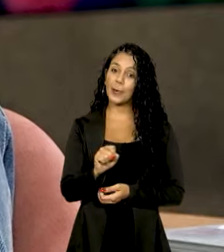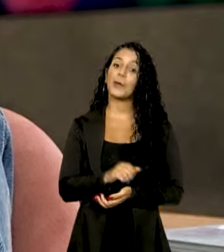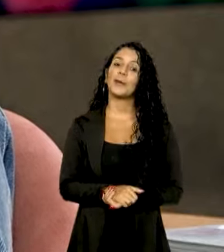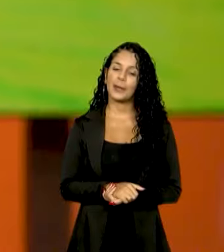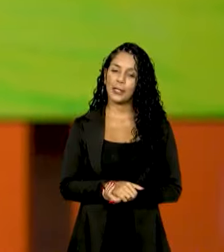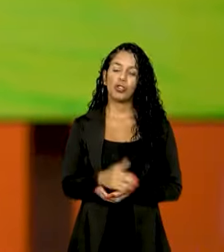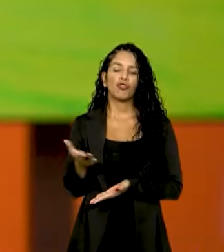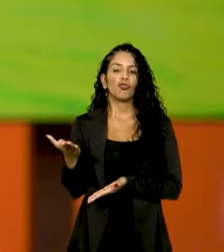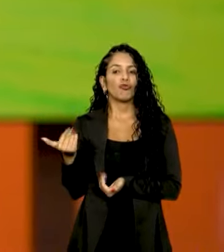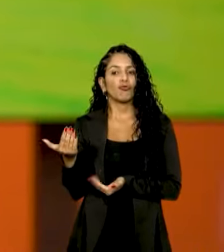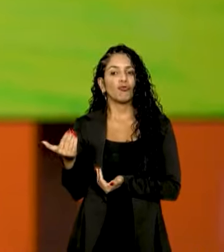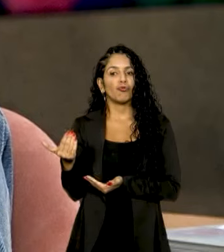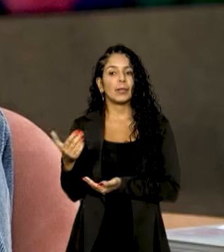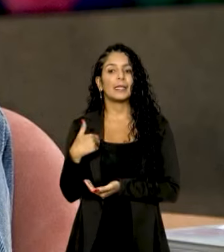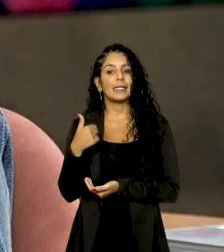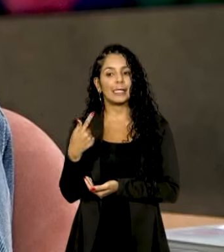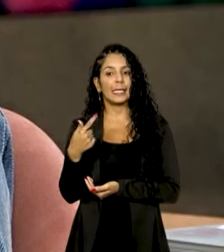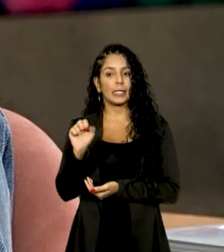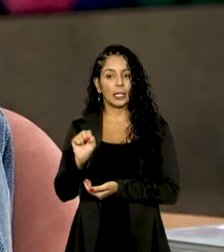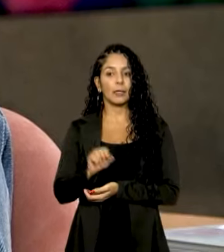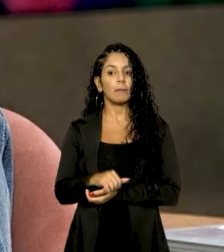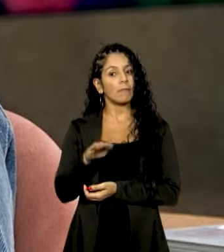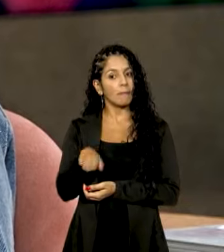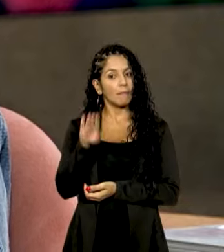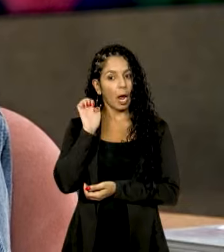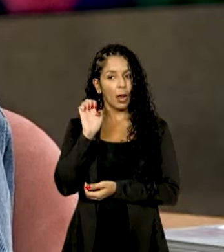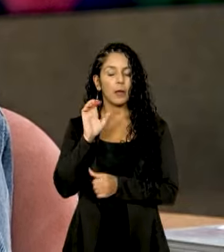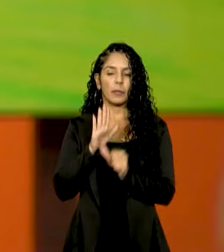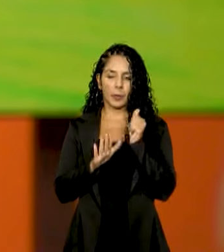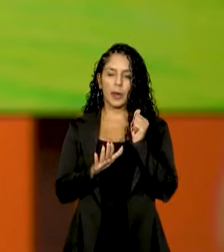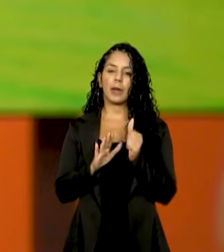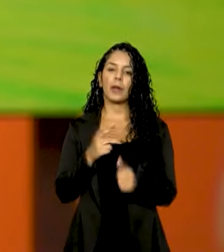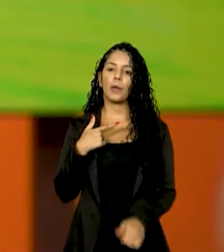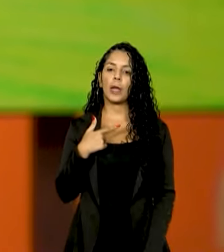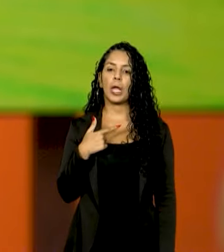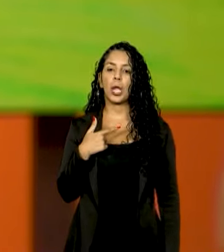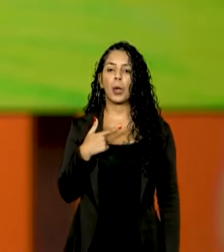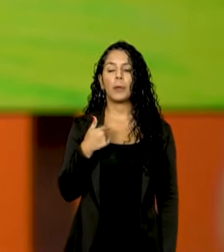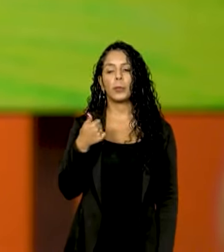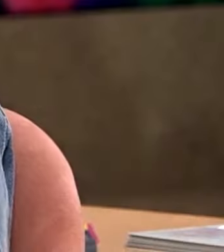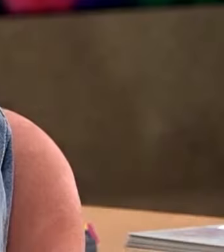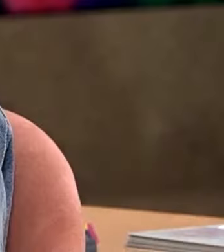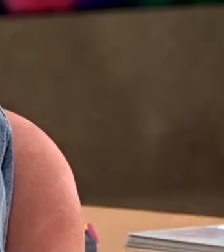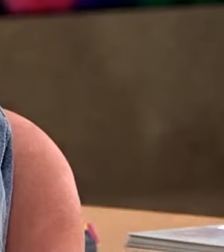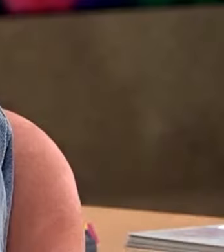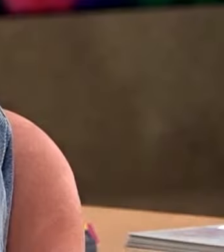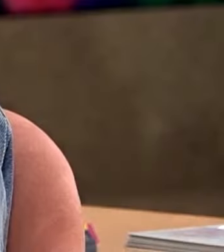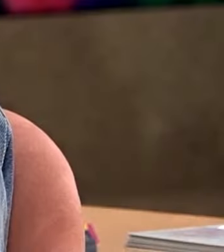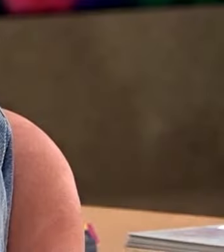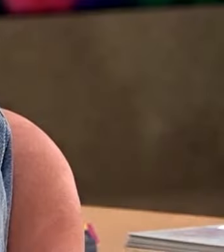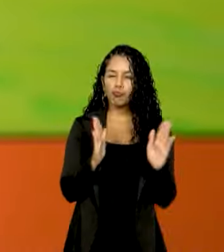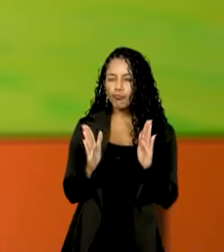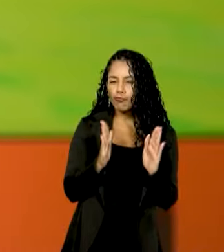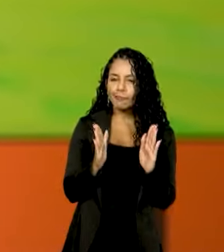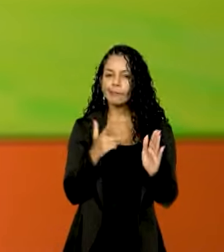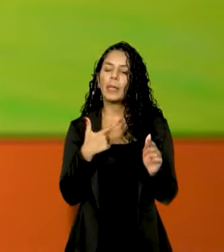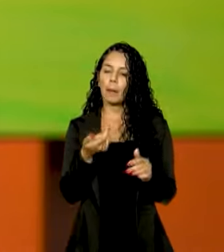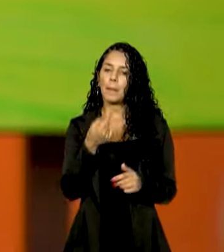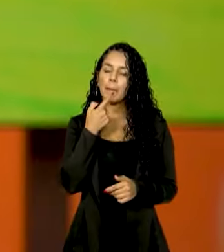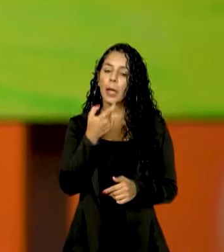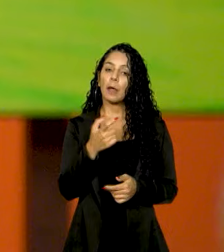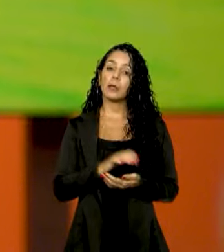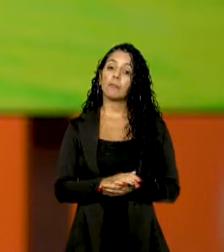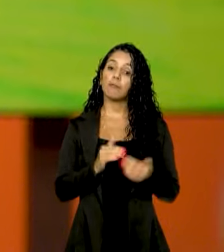é. 78. 78, você foi mãe. Fui mãe. Eu fui com 81. Tá. Então, é, 80. É, pertinho. E aí,